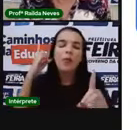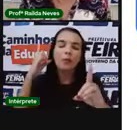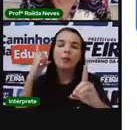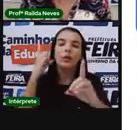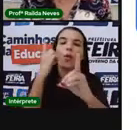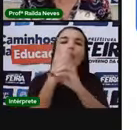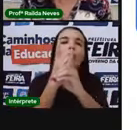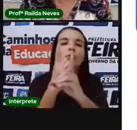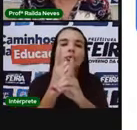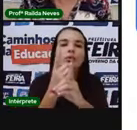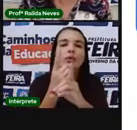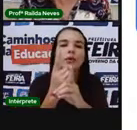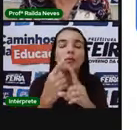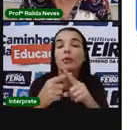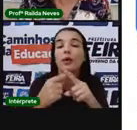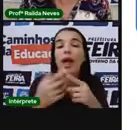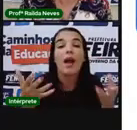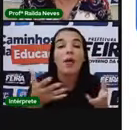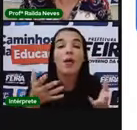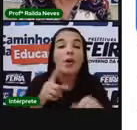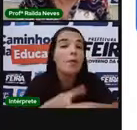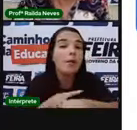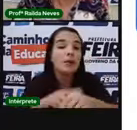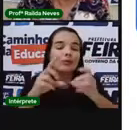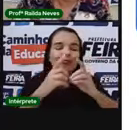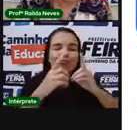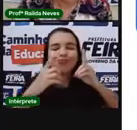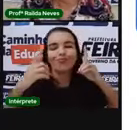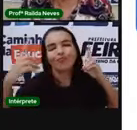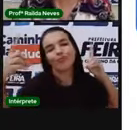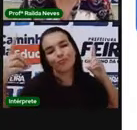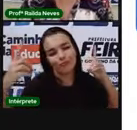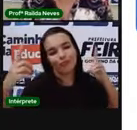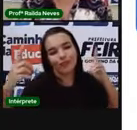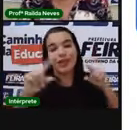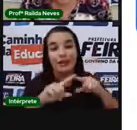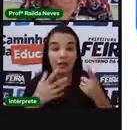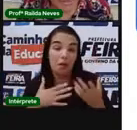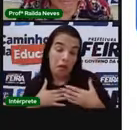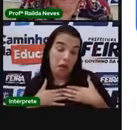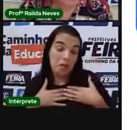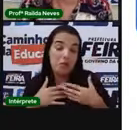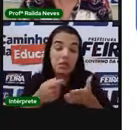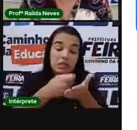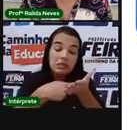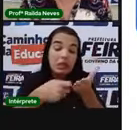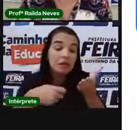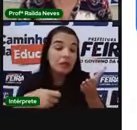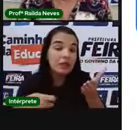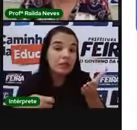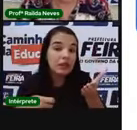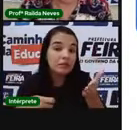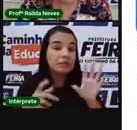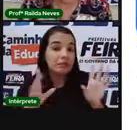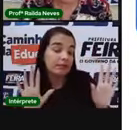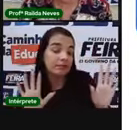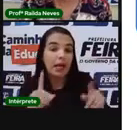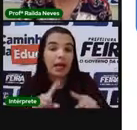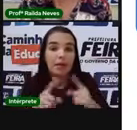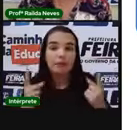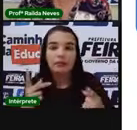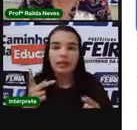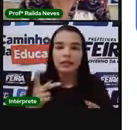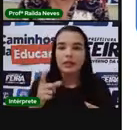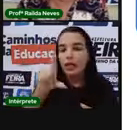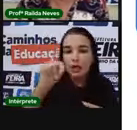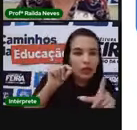na distância, não é? Então, é uma forma de cuidar. Então, eu escreveria isso aí. Lavar as mãos, ouvir a música e